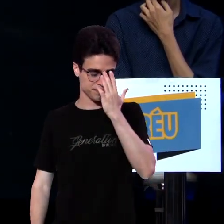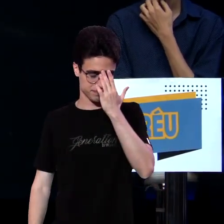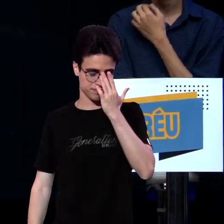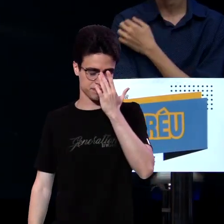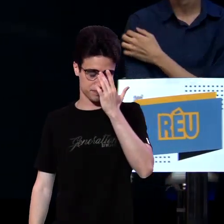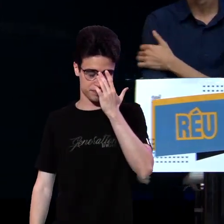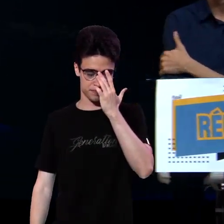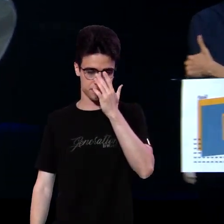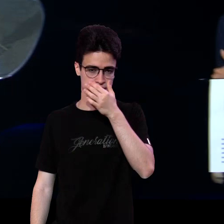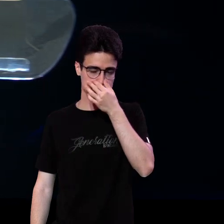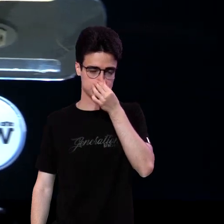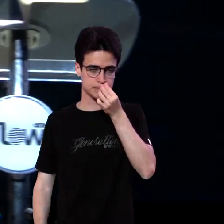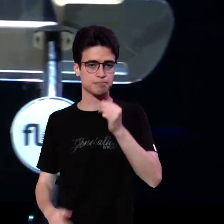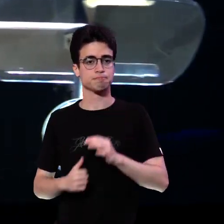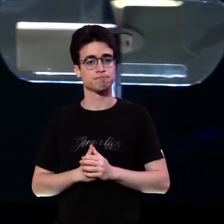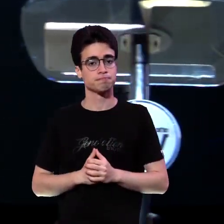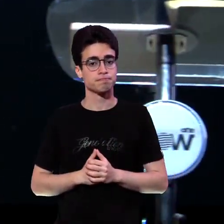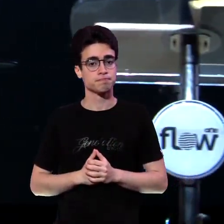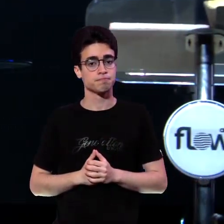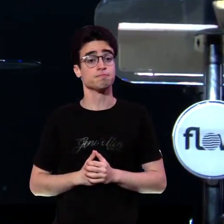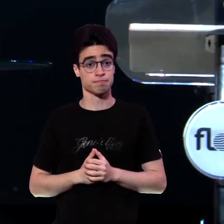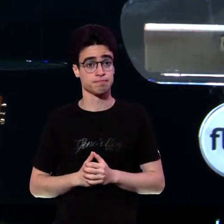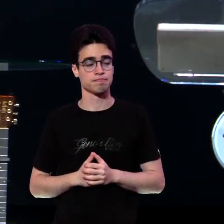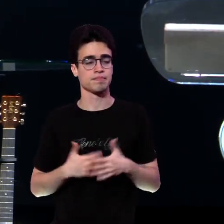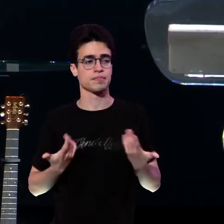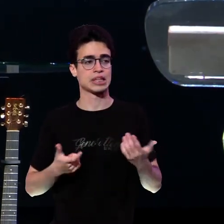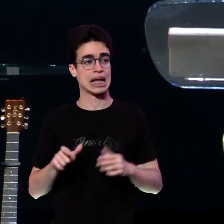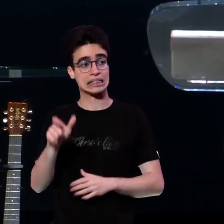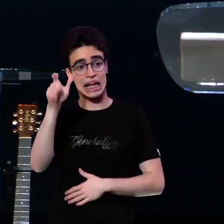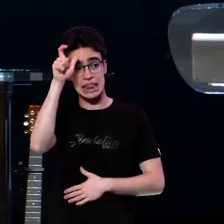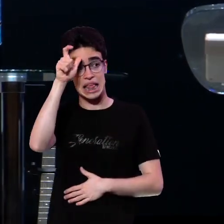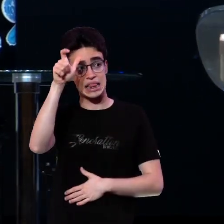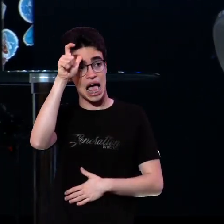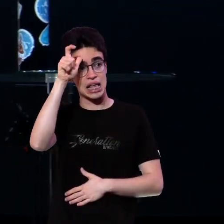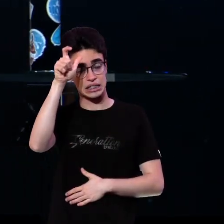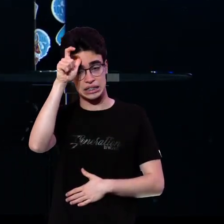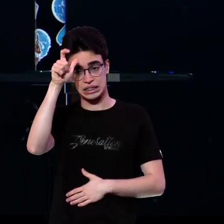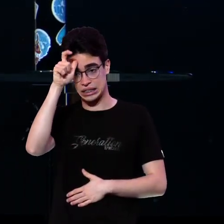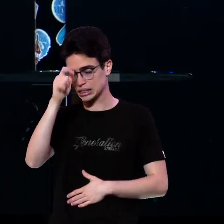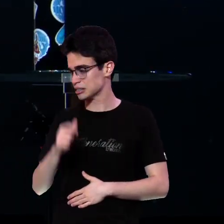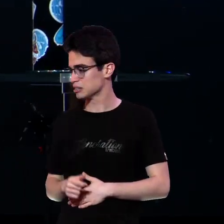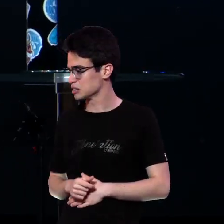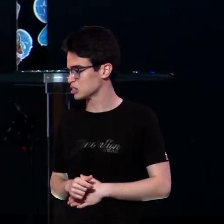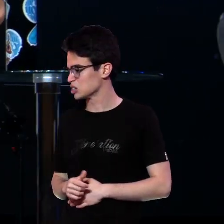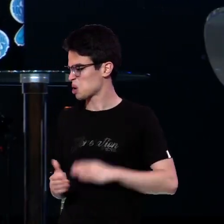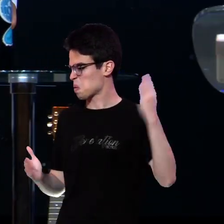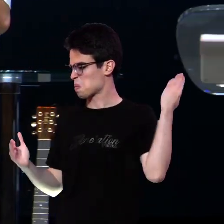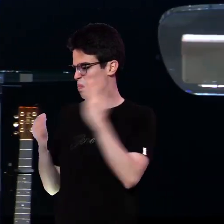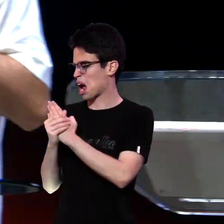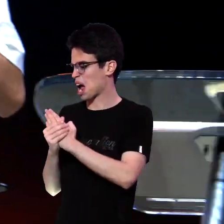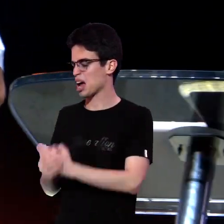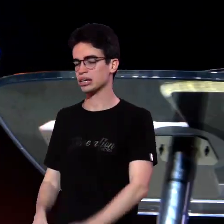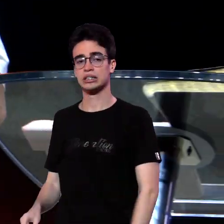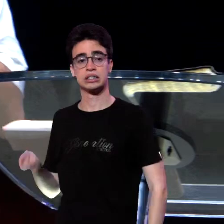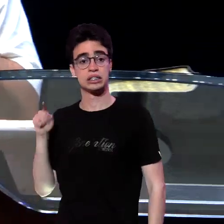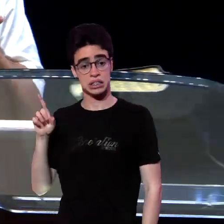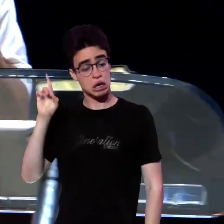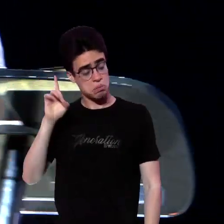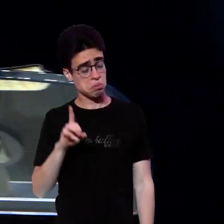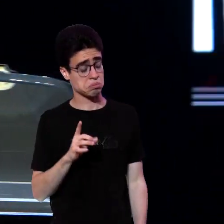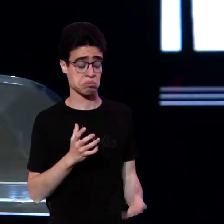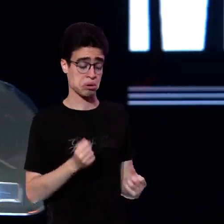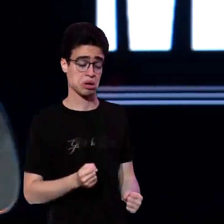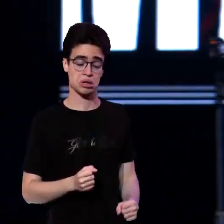Depois que Satanás faz a acusação, Deus acata a investigação. Jó é atacado